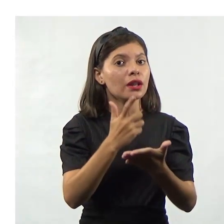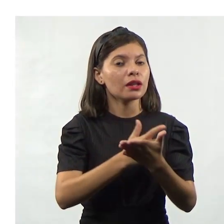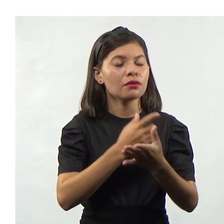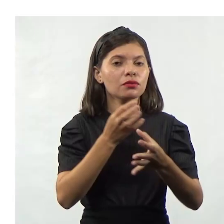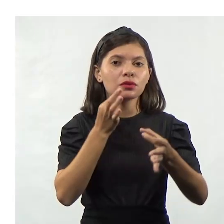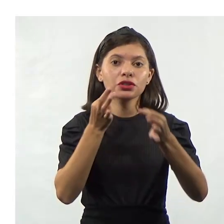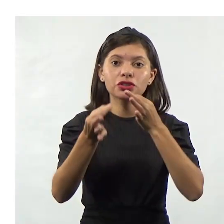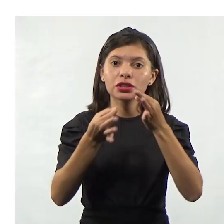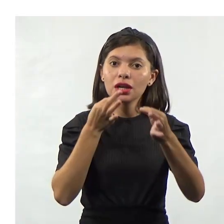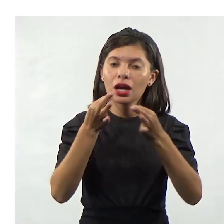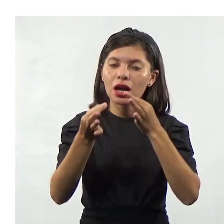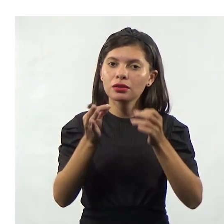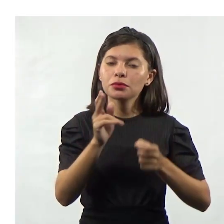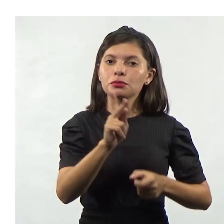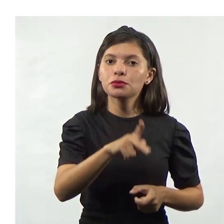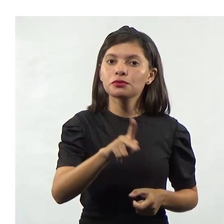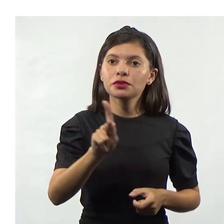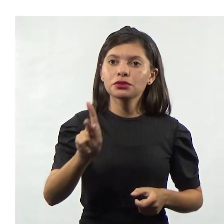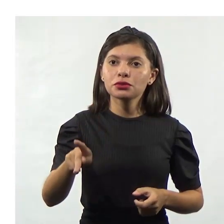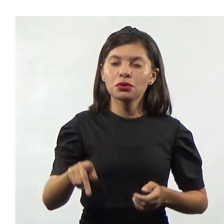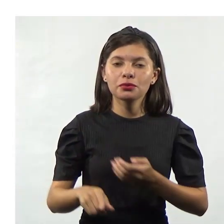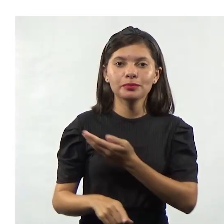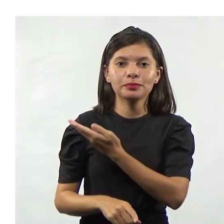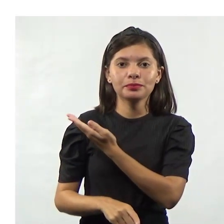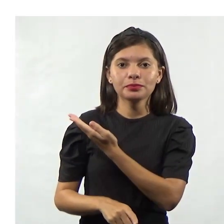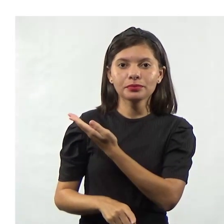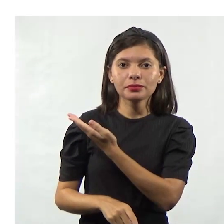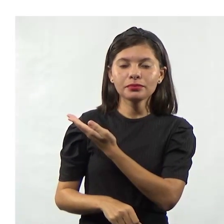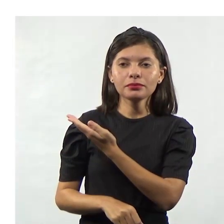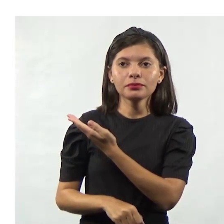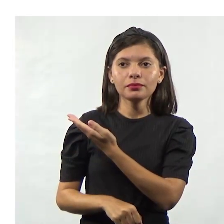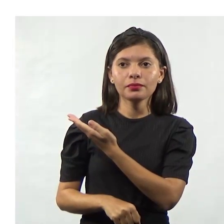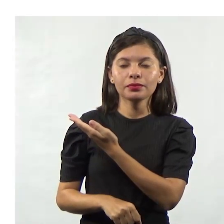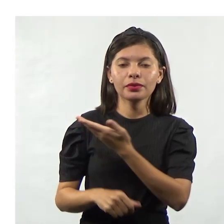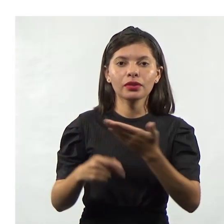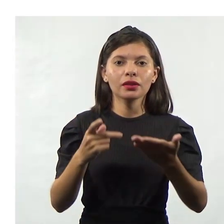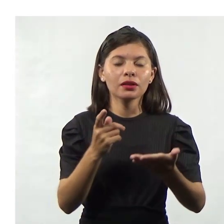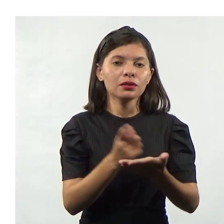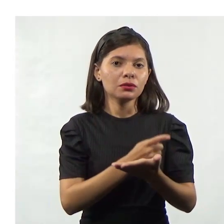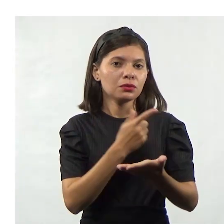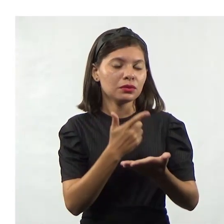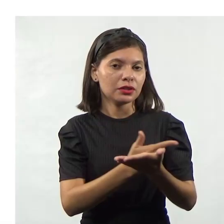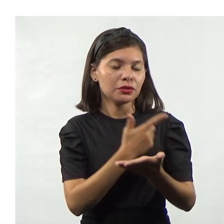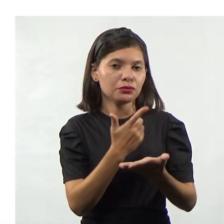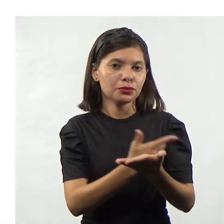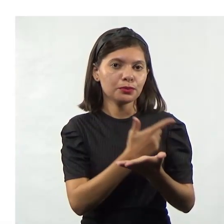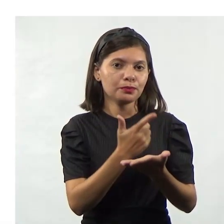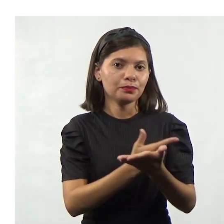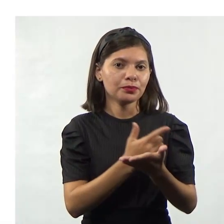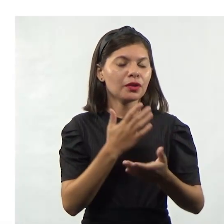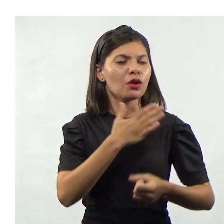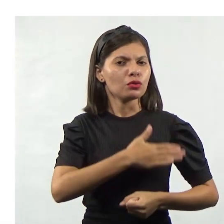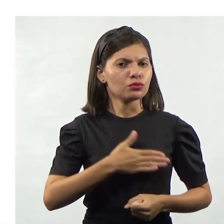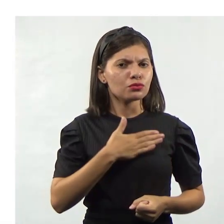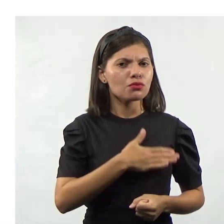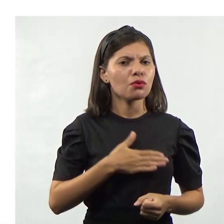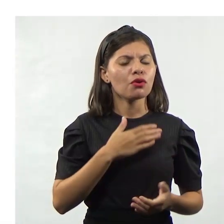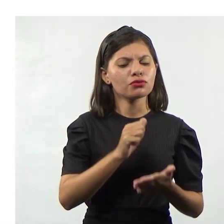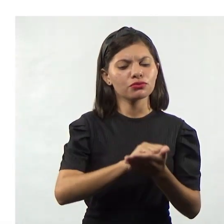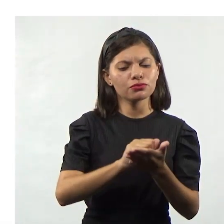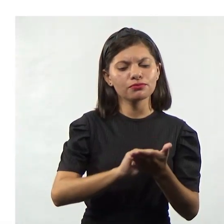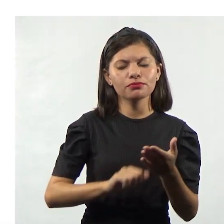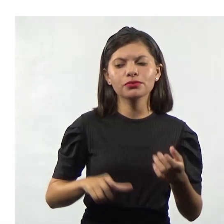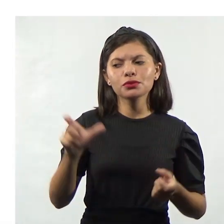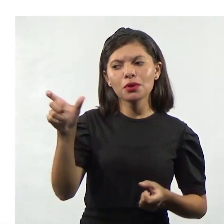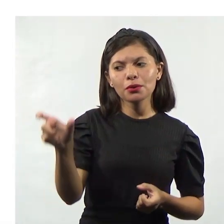o livro indicado pela prof, que neste caso aqui foi do Rafael Carvalho Rezende, né, de Oliveira. Eu gosto muito